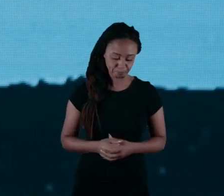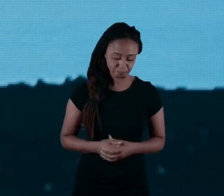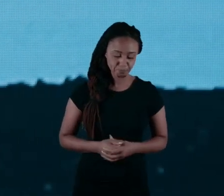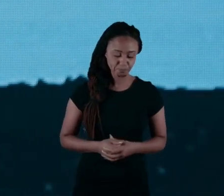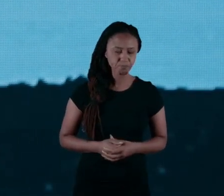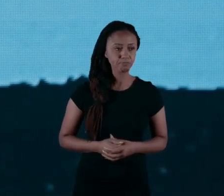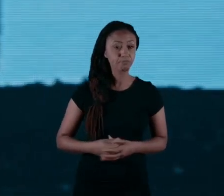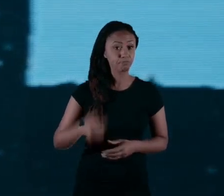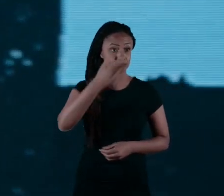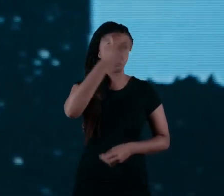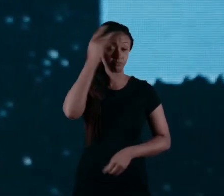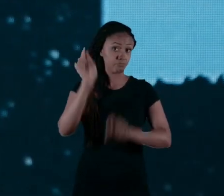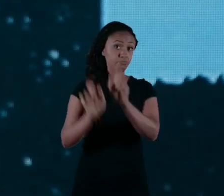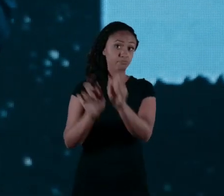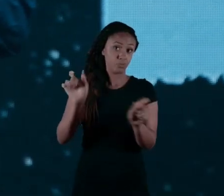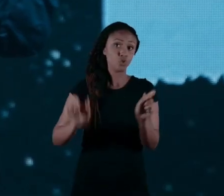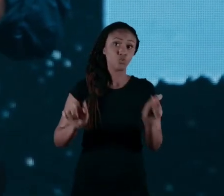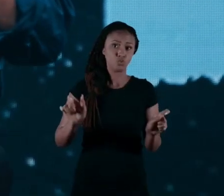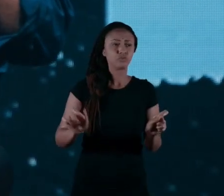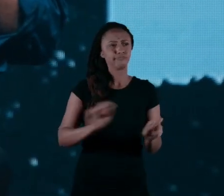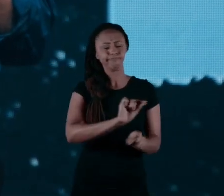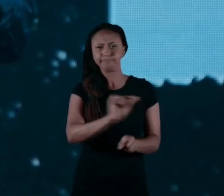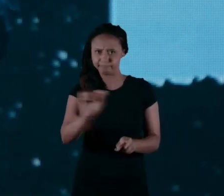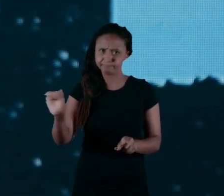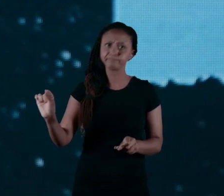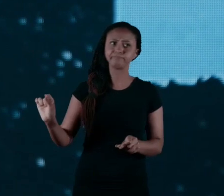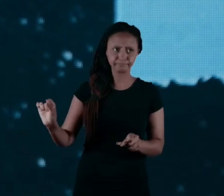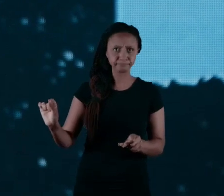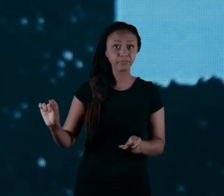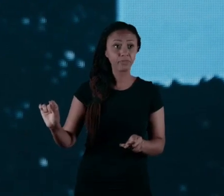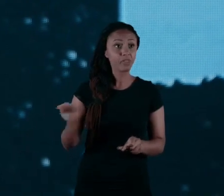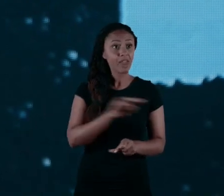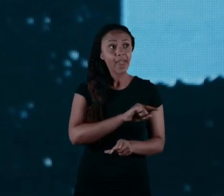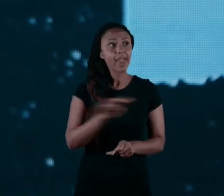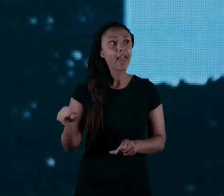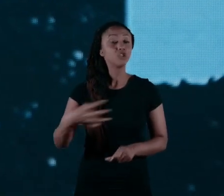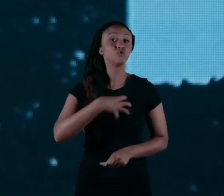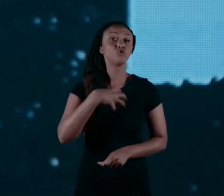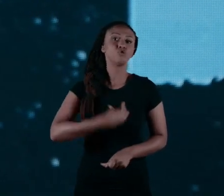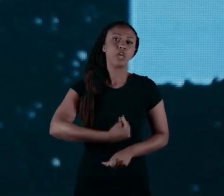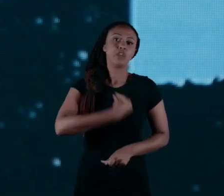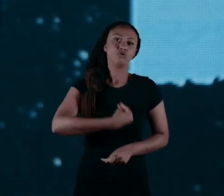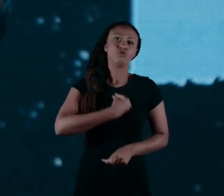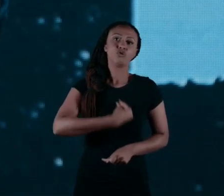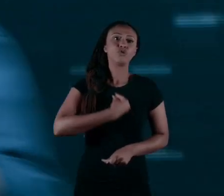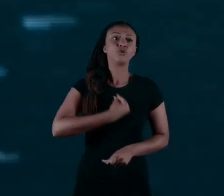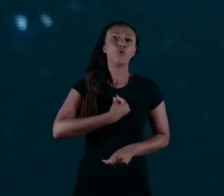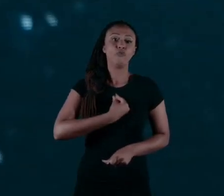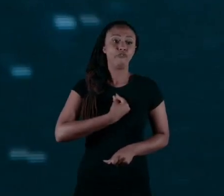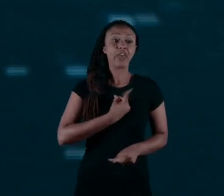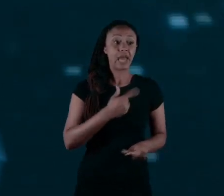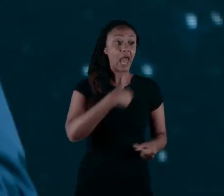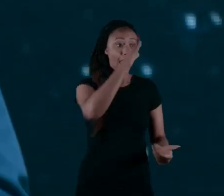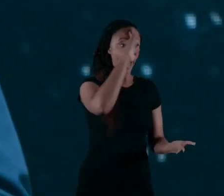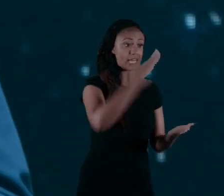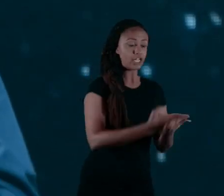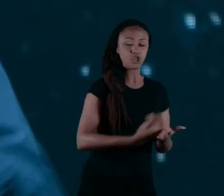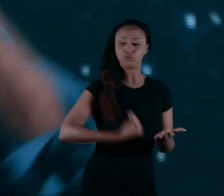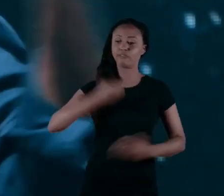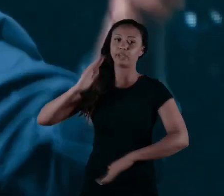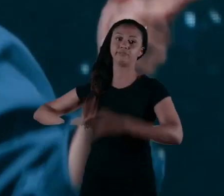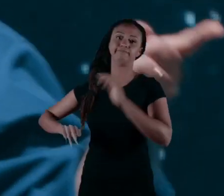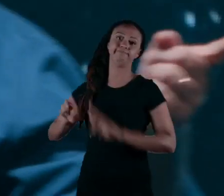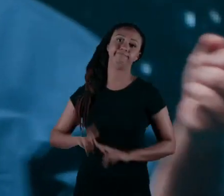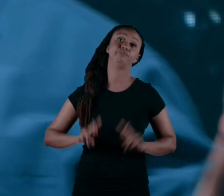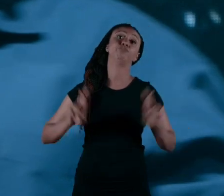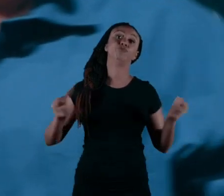Existem muitas pessoas que vivem de maneira diferente aquilo que creem ou